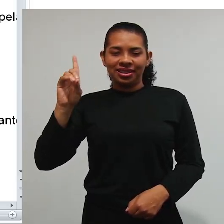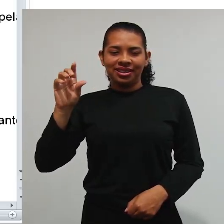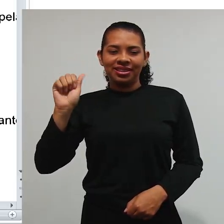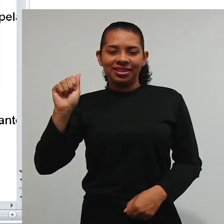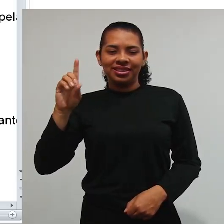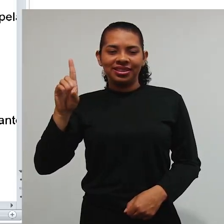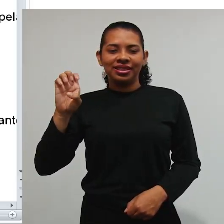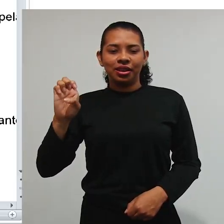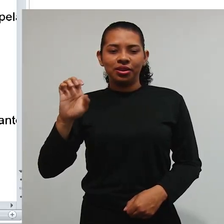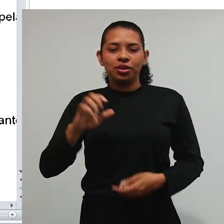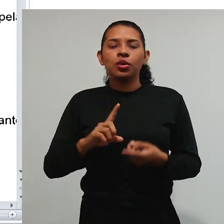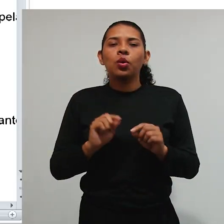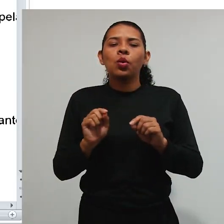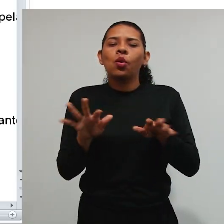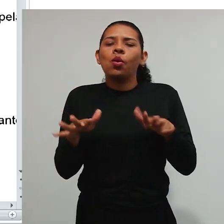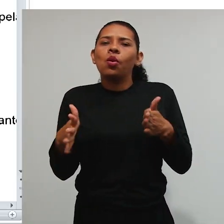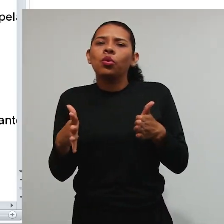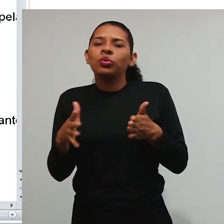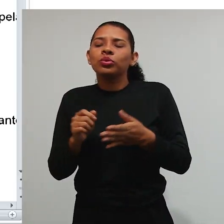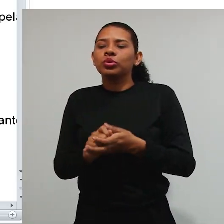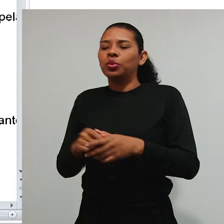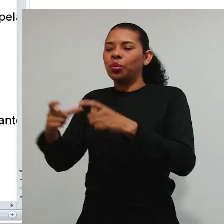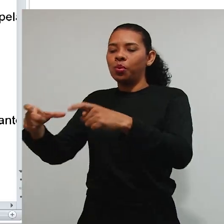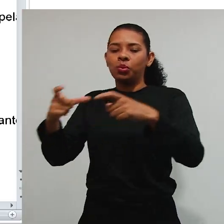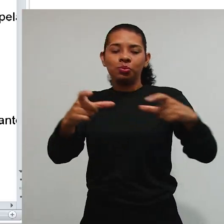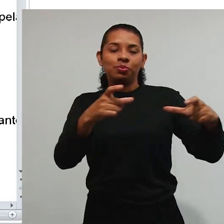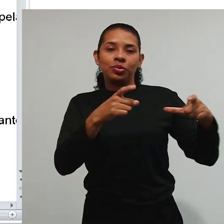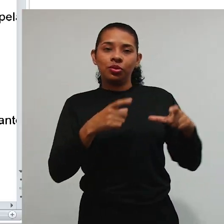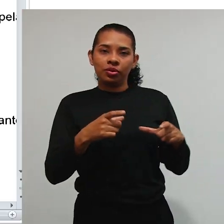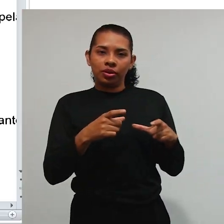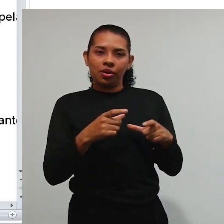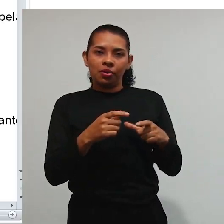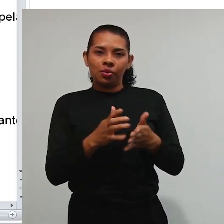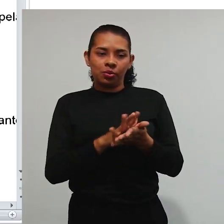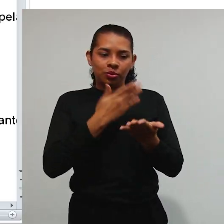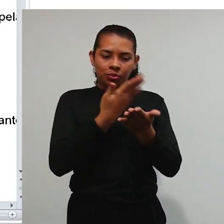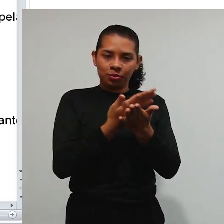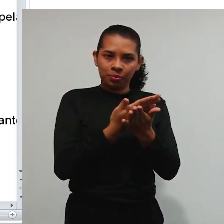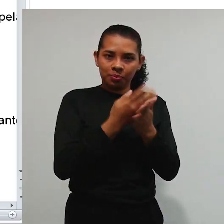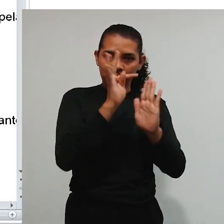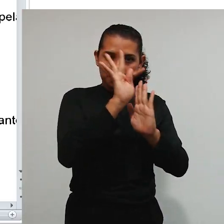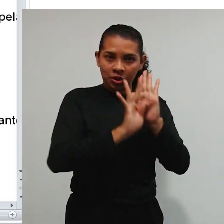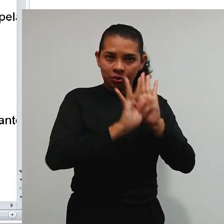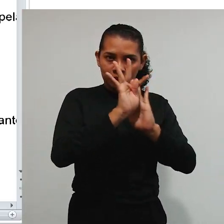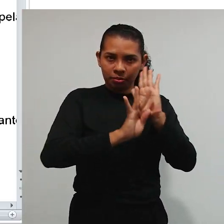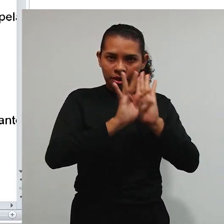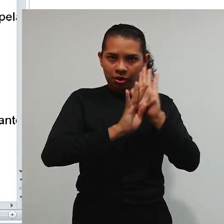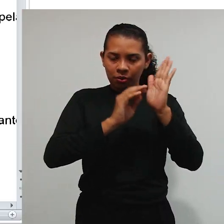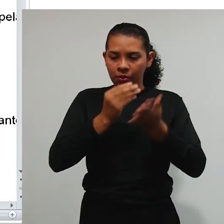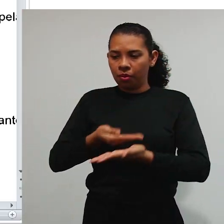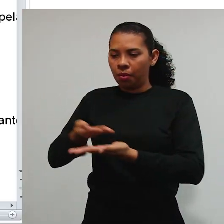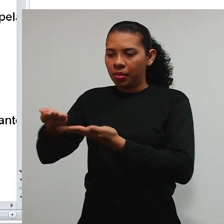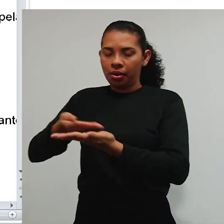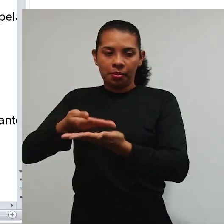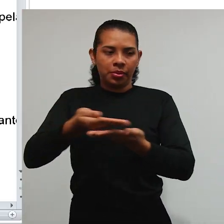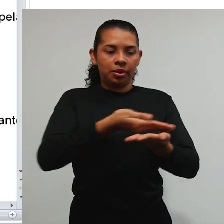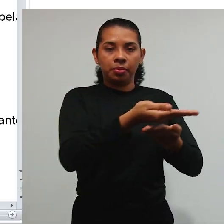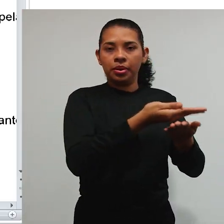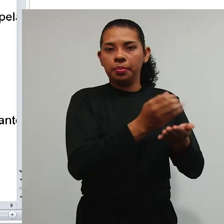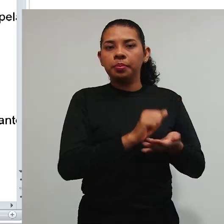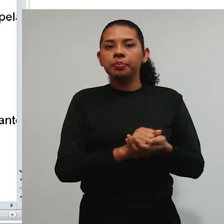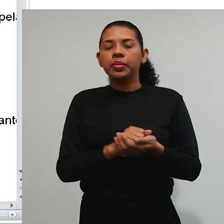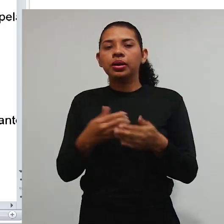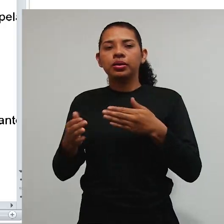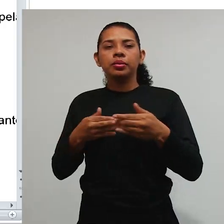mandar o nosso trabalho escrito, eles podem fazer, né, eles podem escolher a formatação. Você tem a opção de